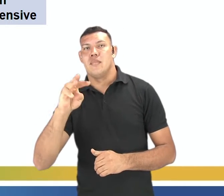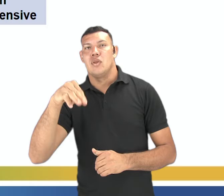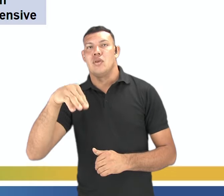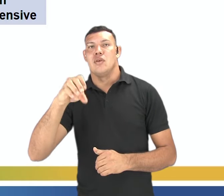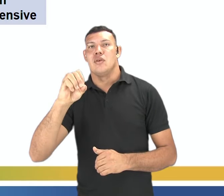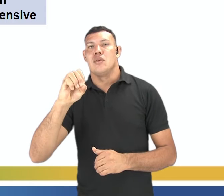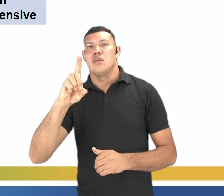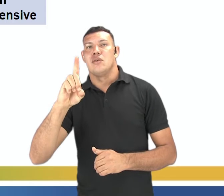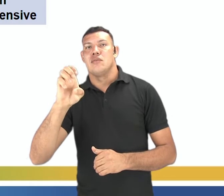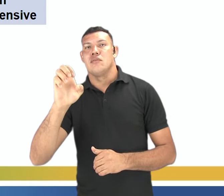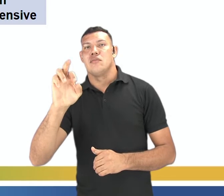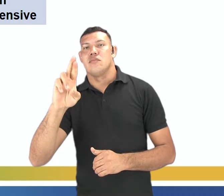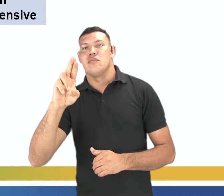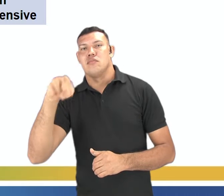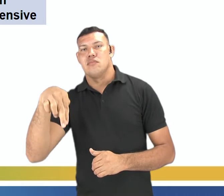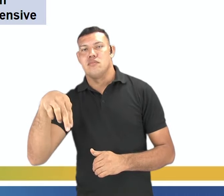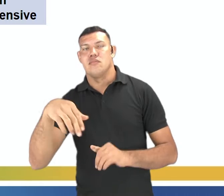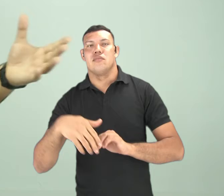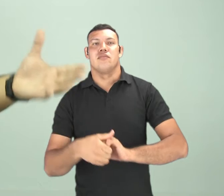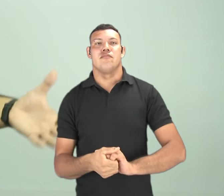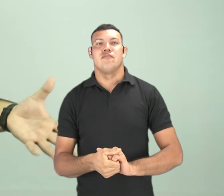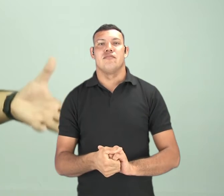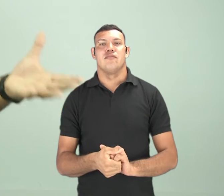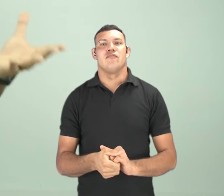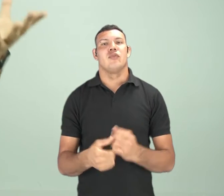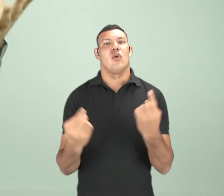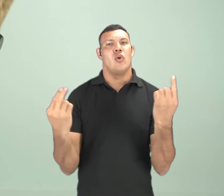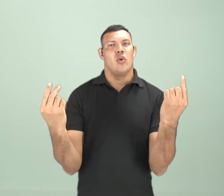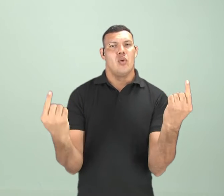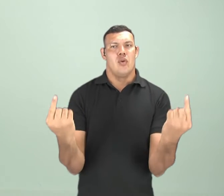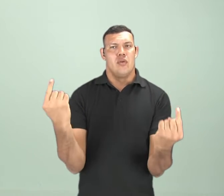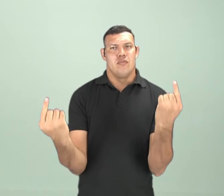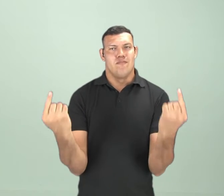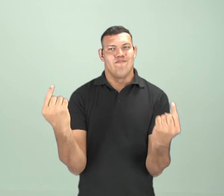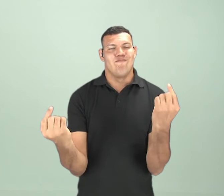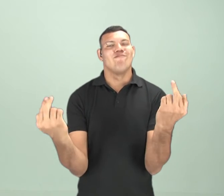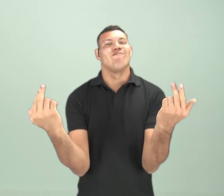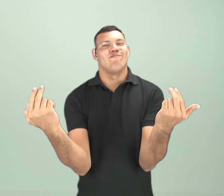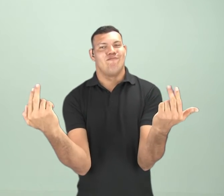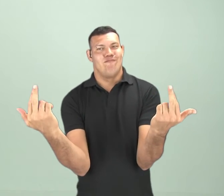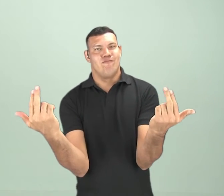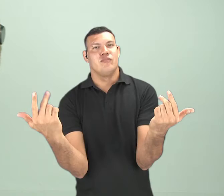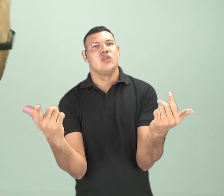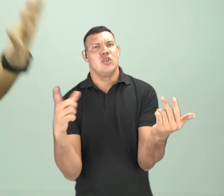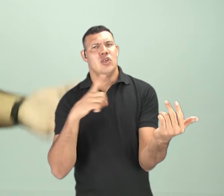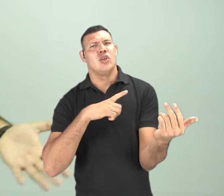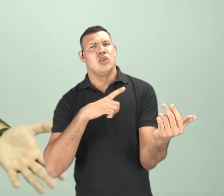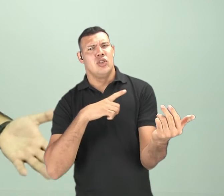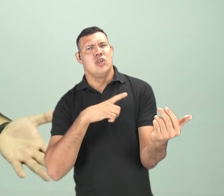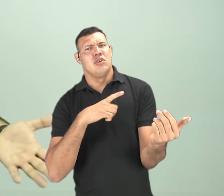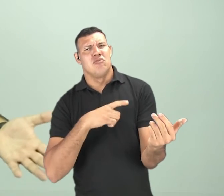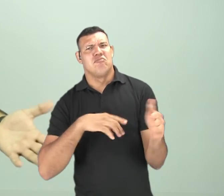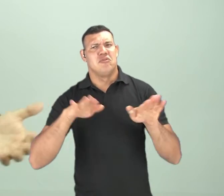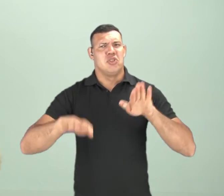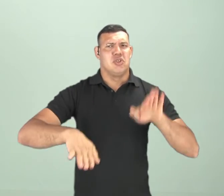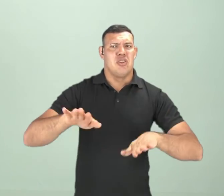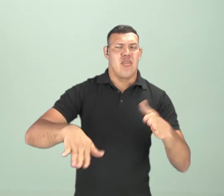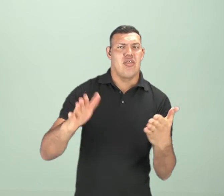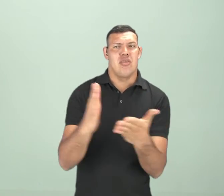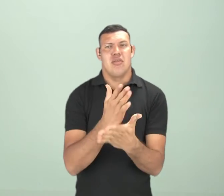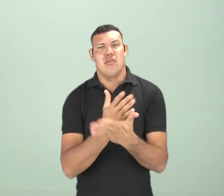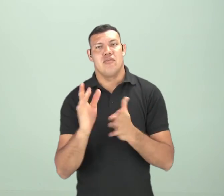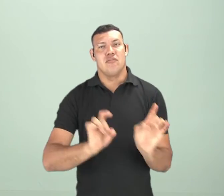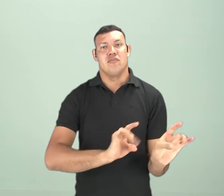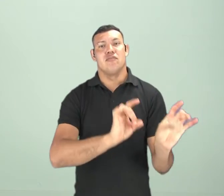caro, ok? Assim como no modo comparativo, existem alguns adjetivos que você pode colocar ou EST no final,